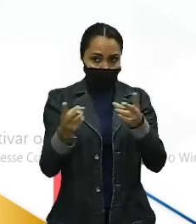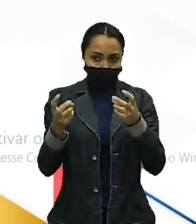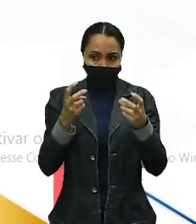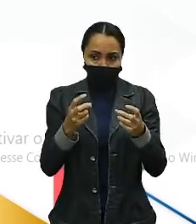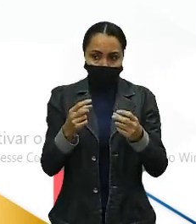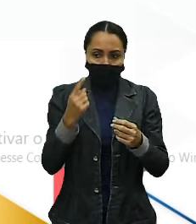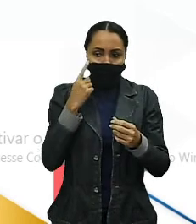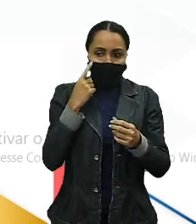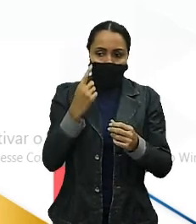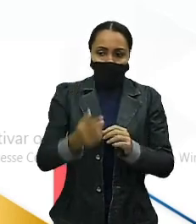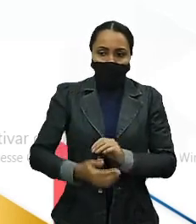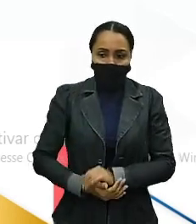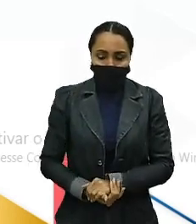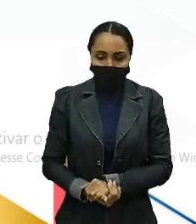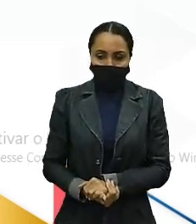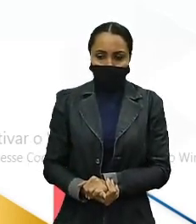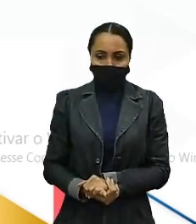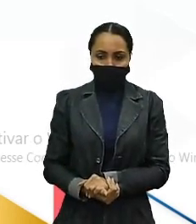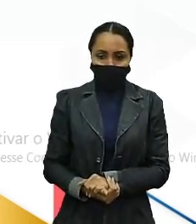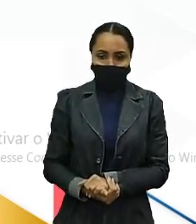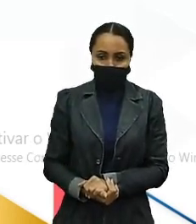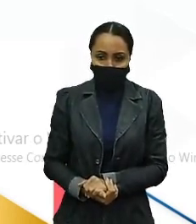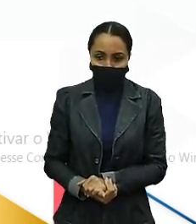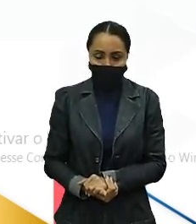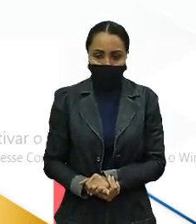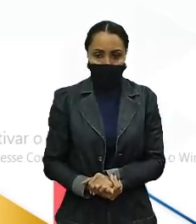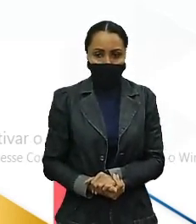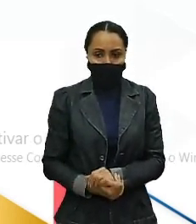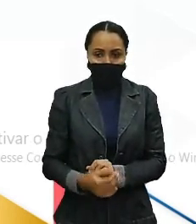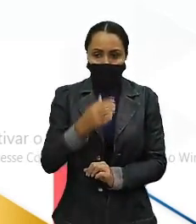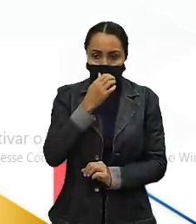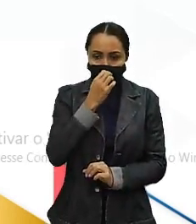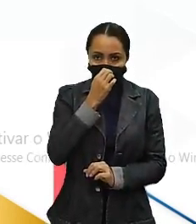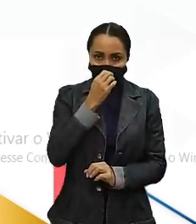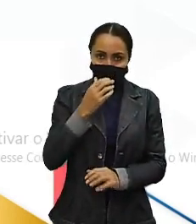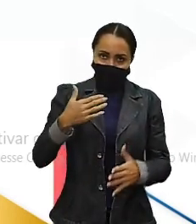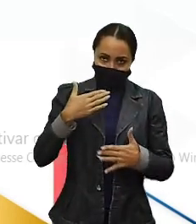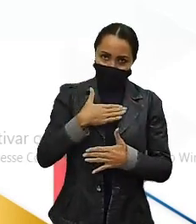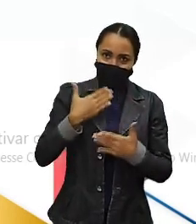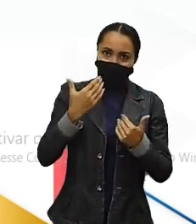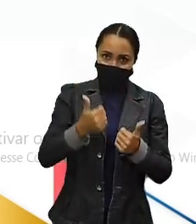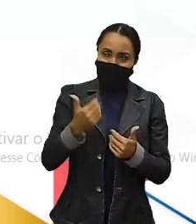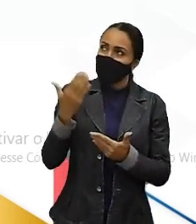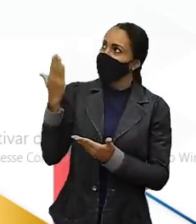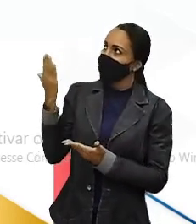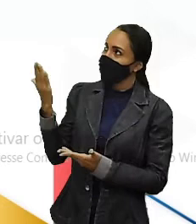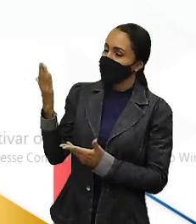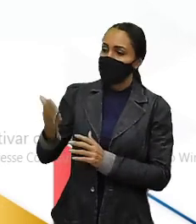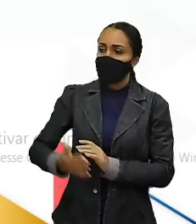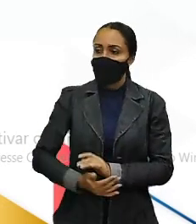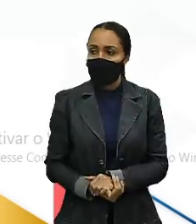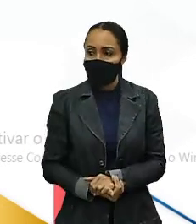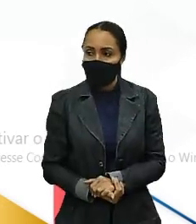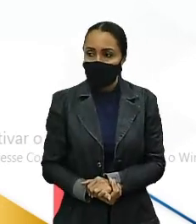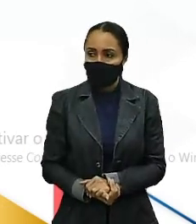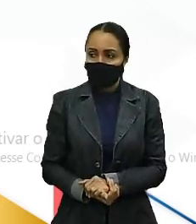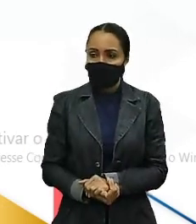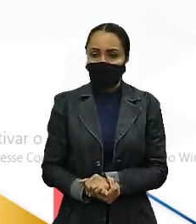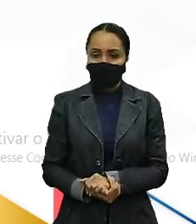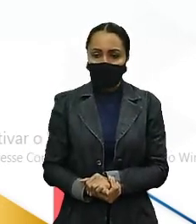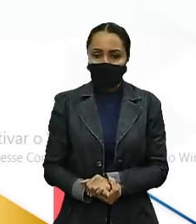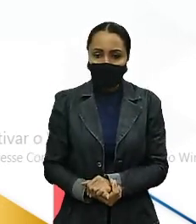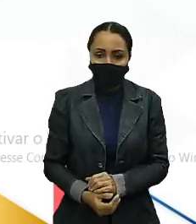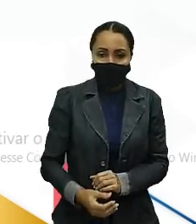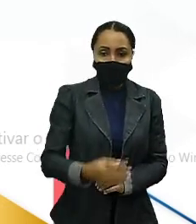lá, vamos fazer a animação? Vou trazer para cá, tá bom para você? Gostou da animação? Hoje tá bom, né? Aí, ó, eu tenho